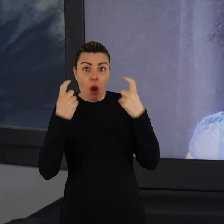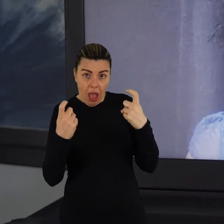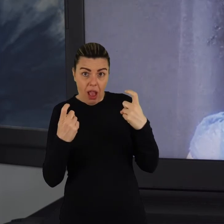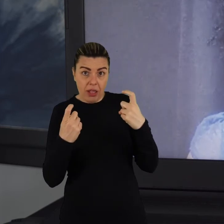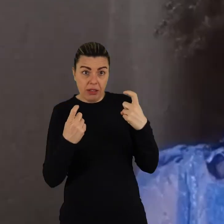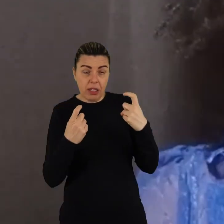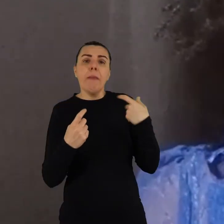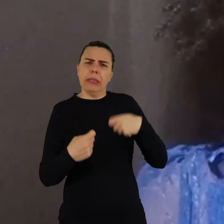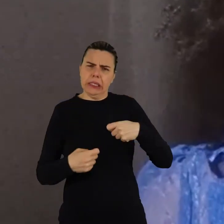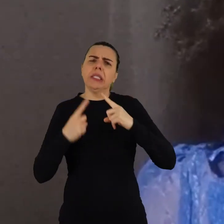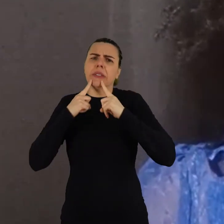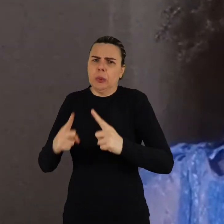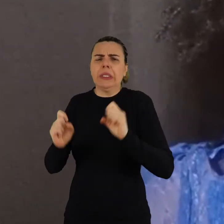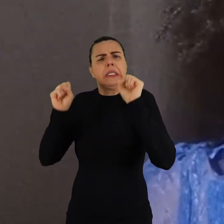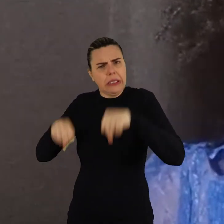que denunciar.